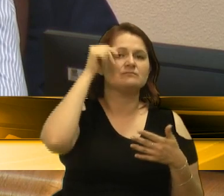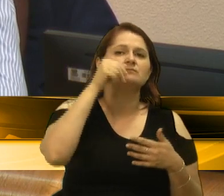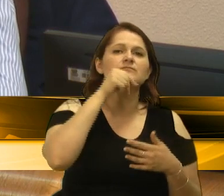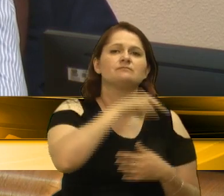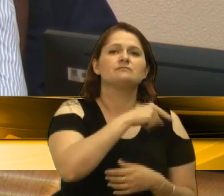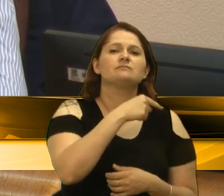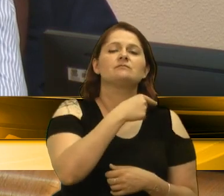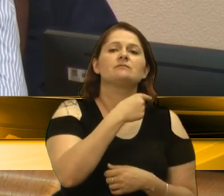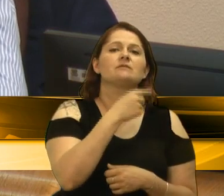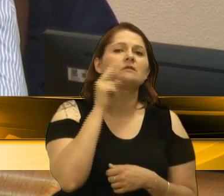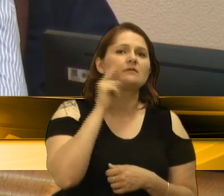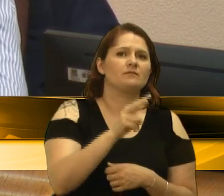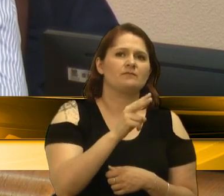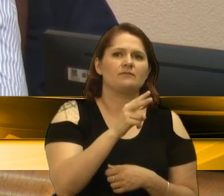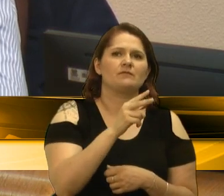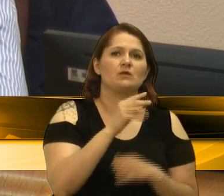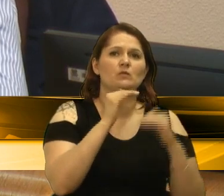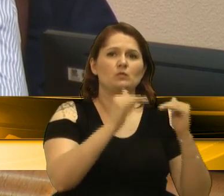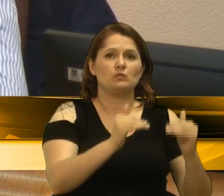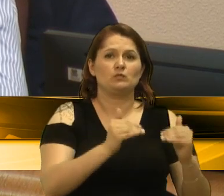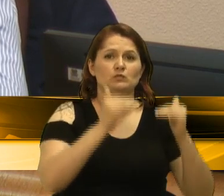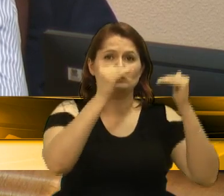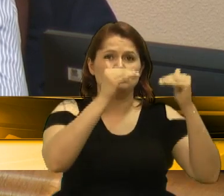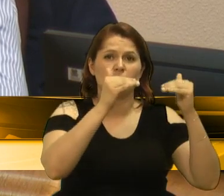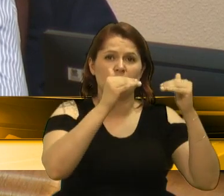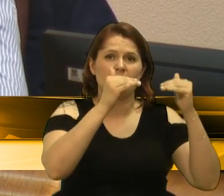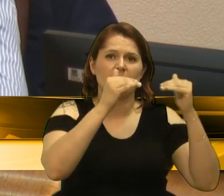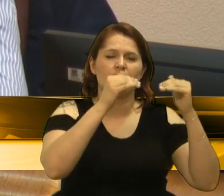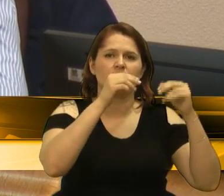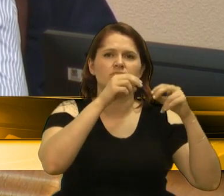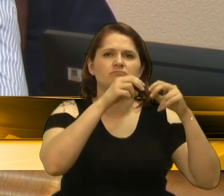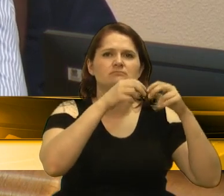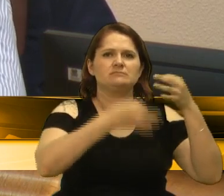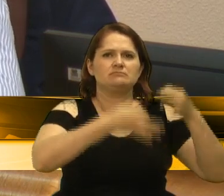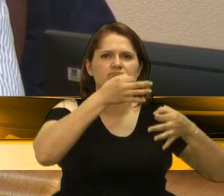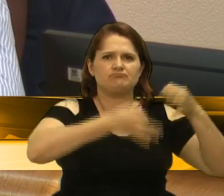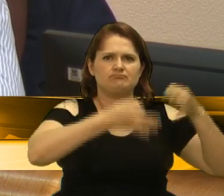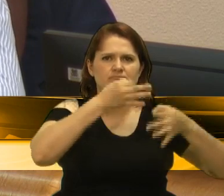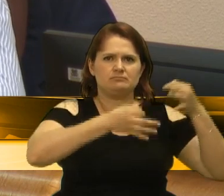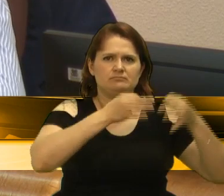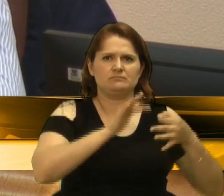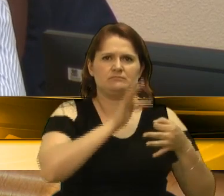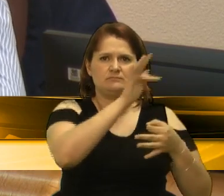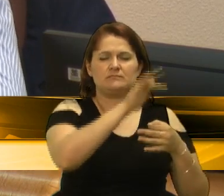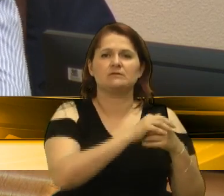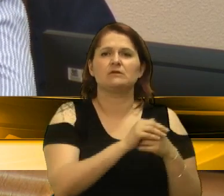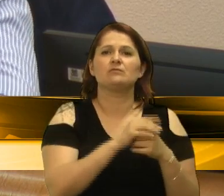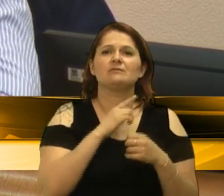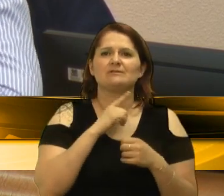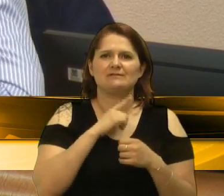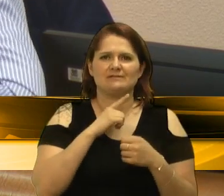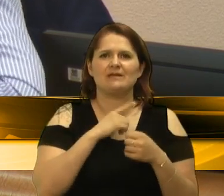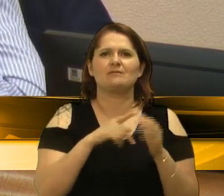Tribunal Federal entendeu quando do julgamento da ação direta de inconstitucionalidade em 1969.